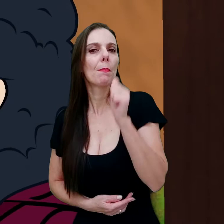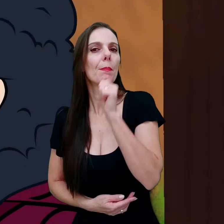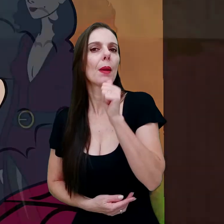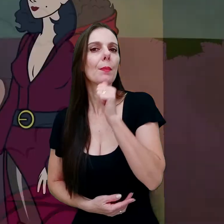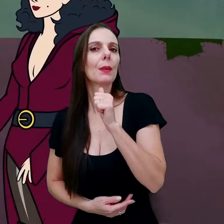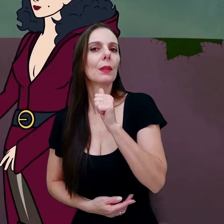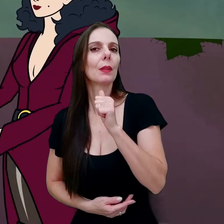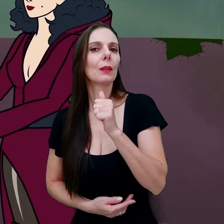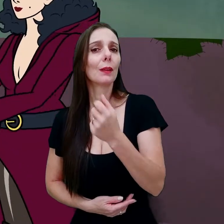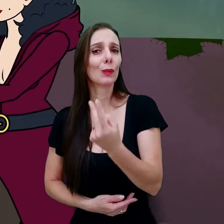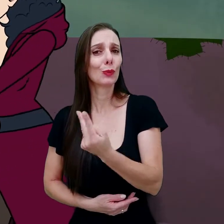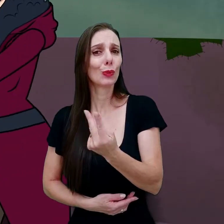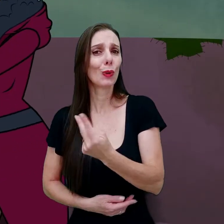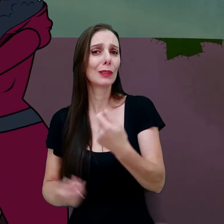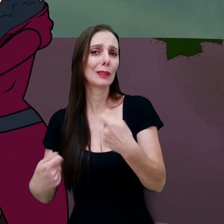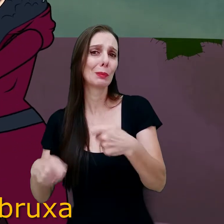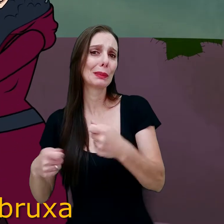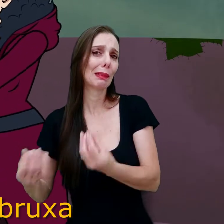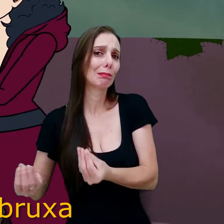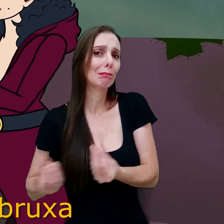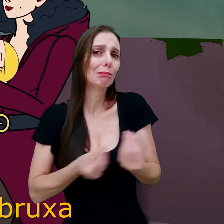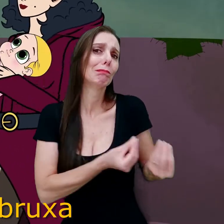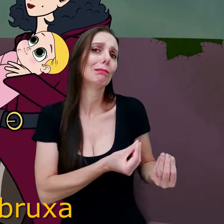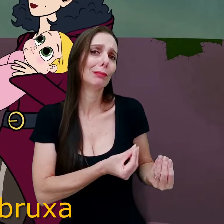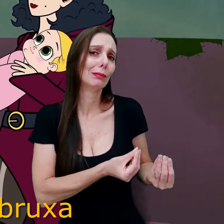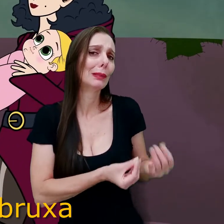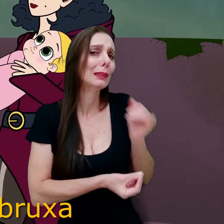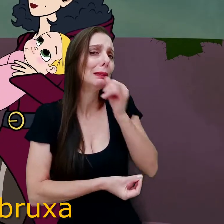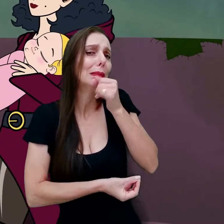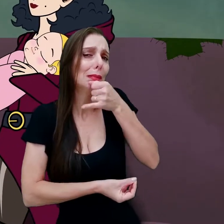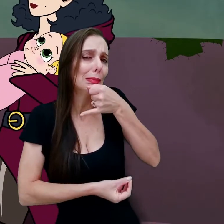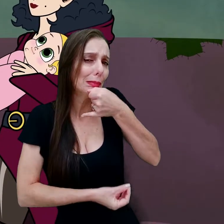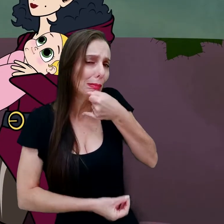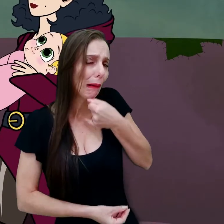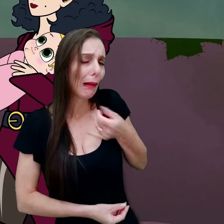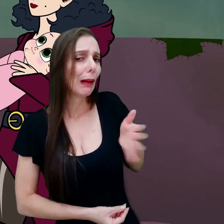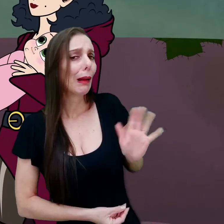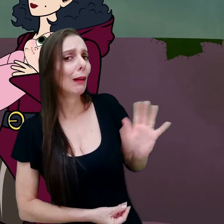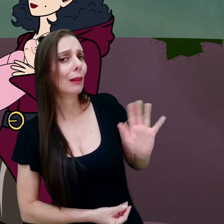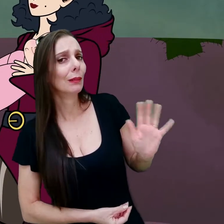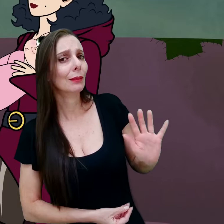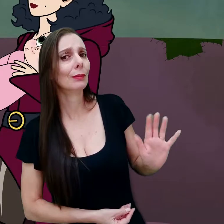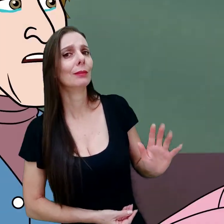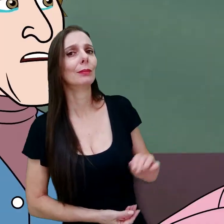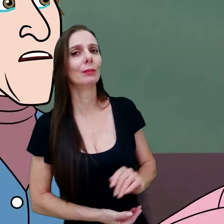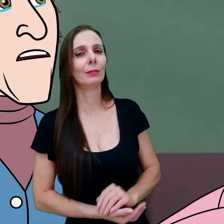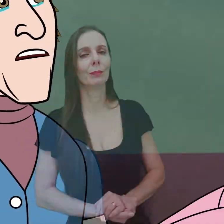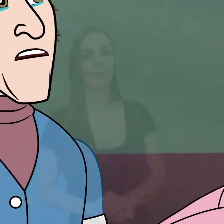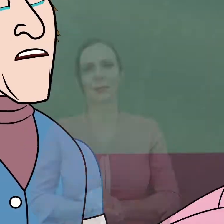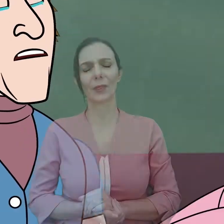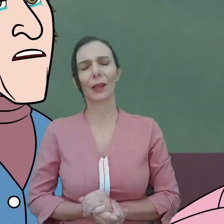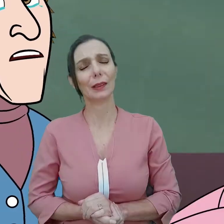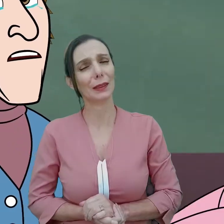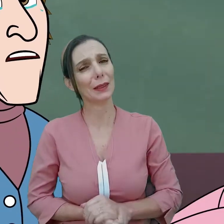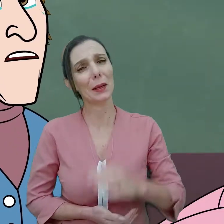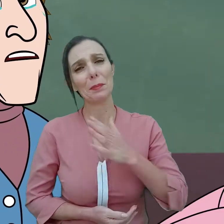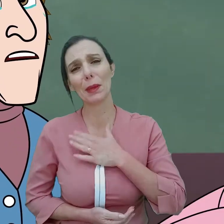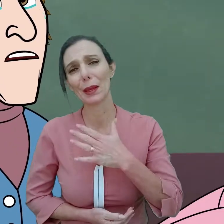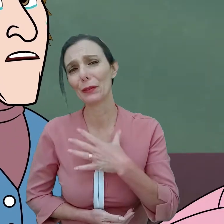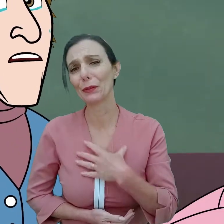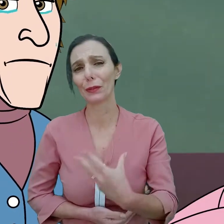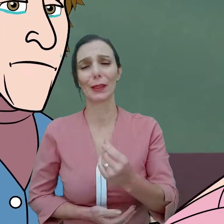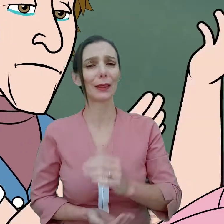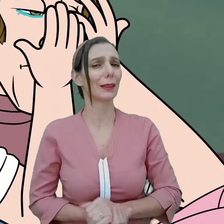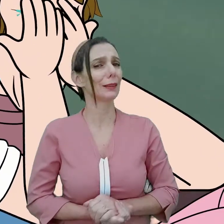para buscar a menina. E o casal teve que dar a menina à bruxa e se despediram com muita tristeza.